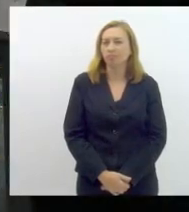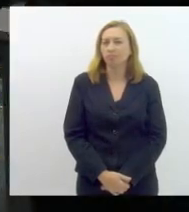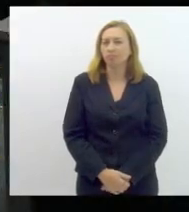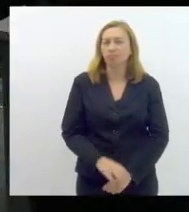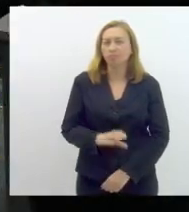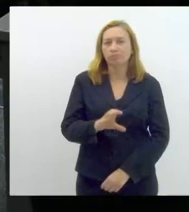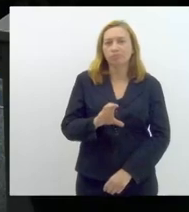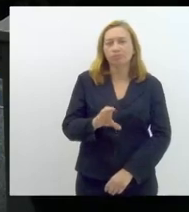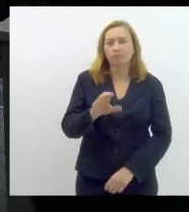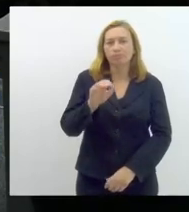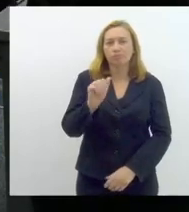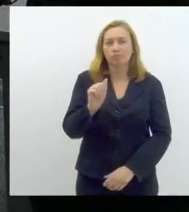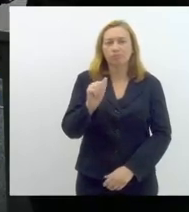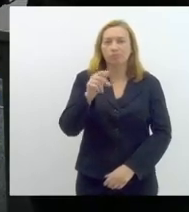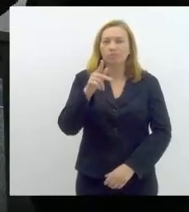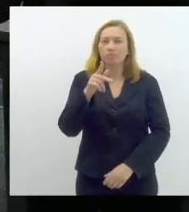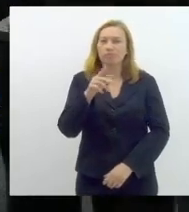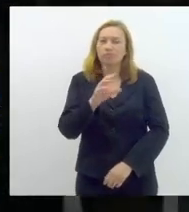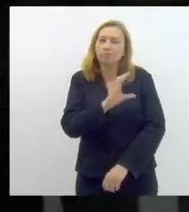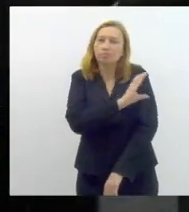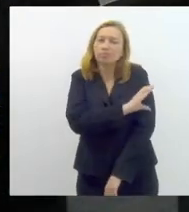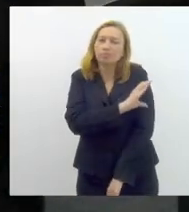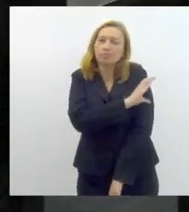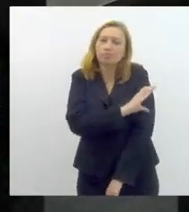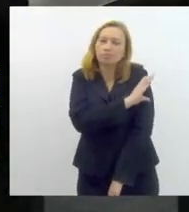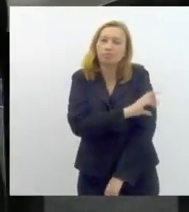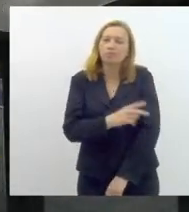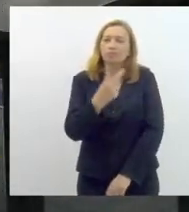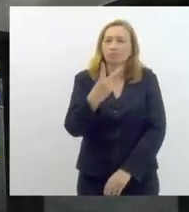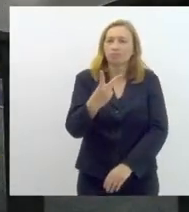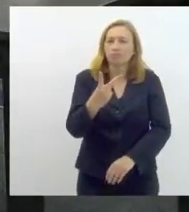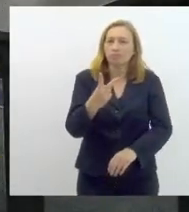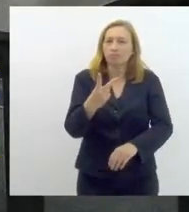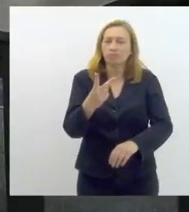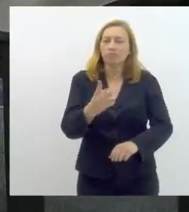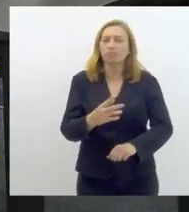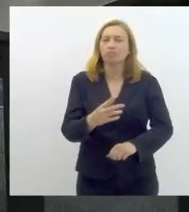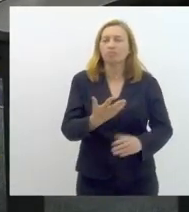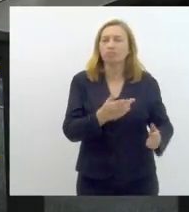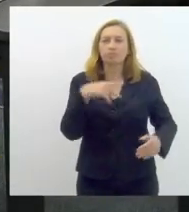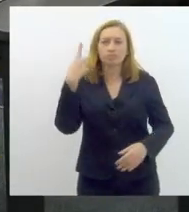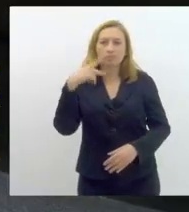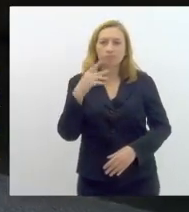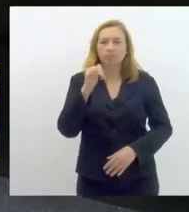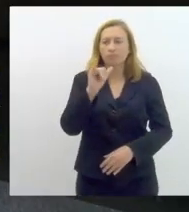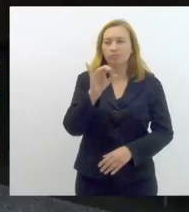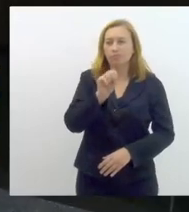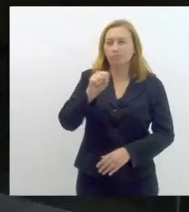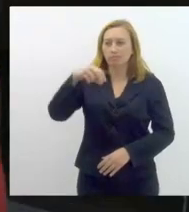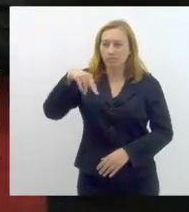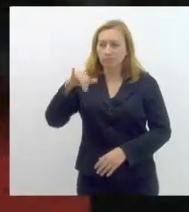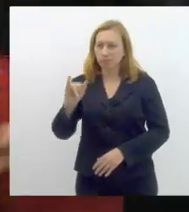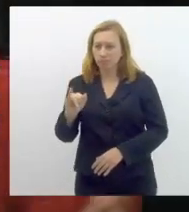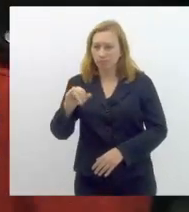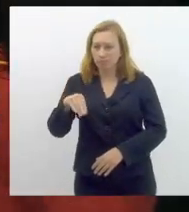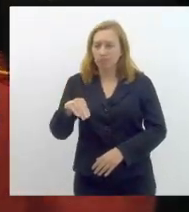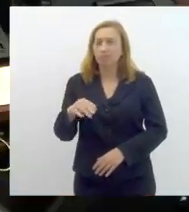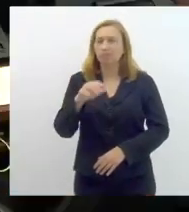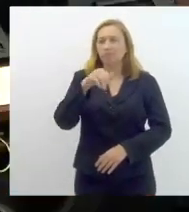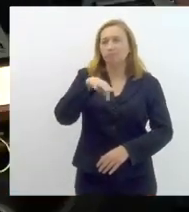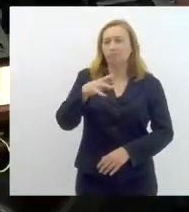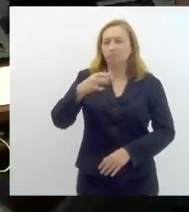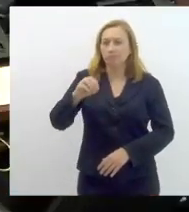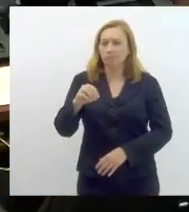Campo dos Goitacazes, temos dois parlamentares juvenis, Yasmin Cândido Ribeiro e